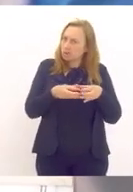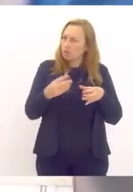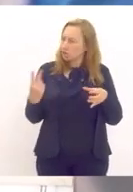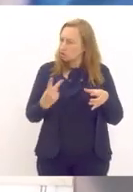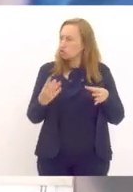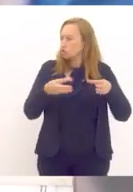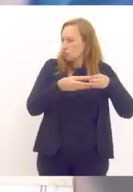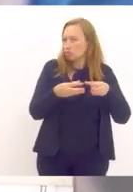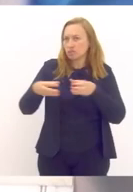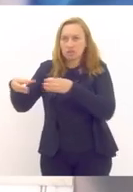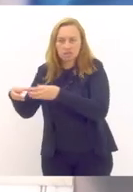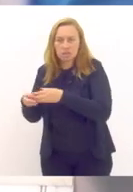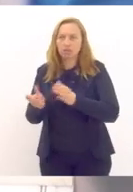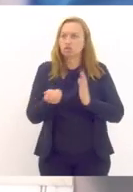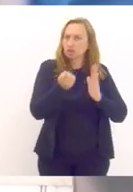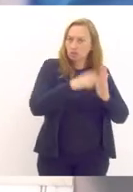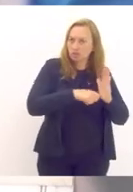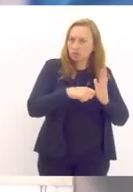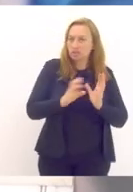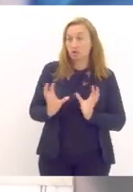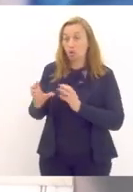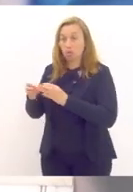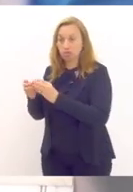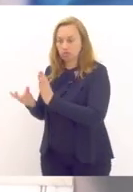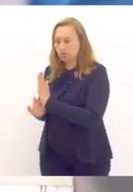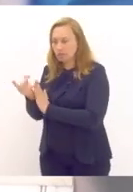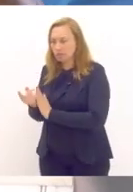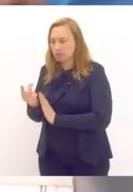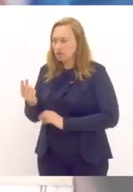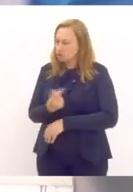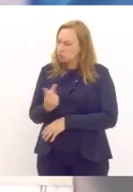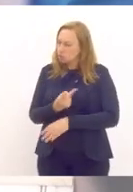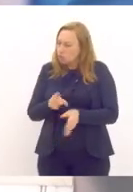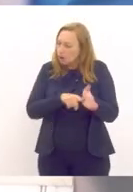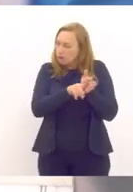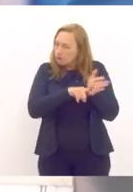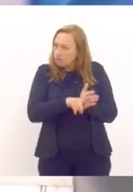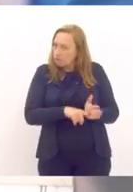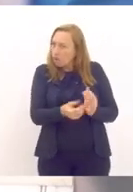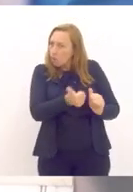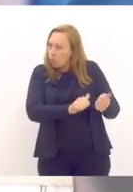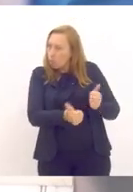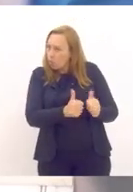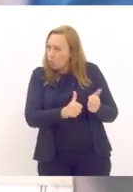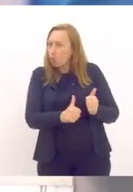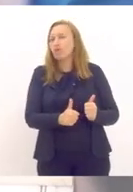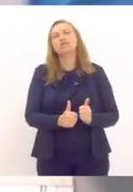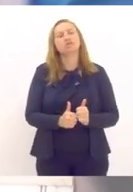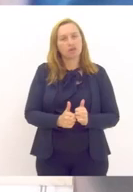comissão de tributação para fazer uma avaliação da efetividade